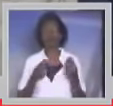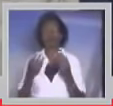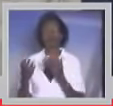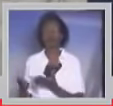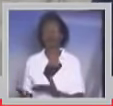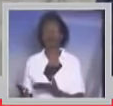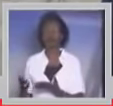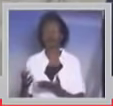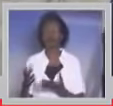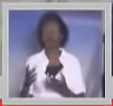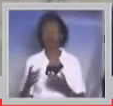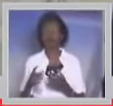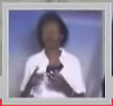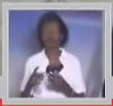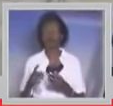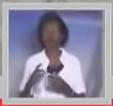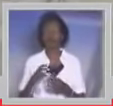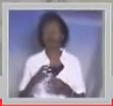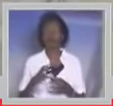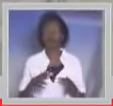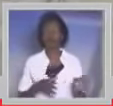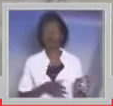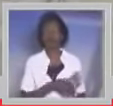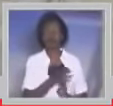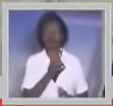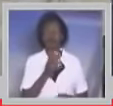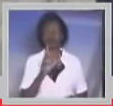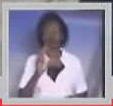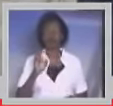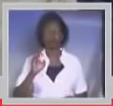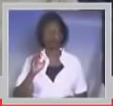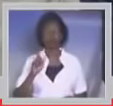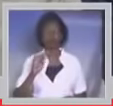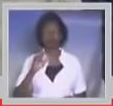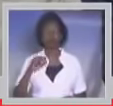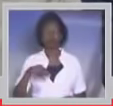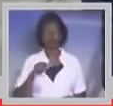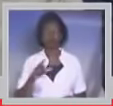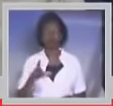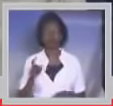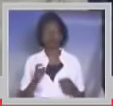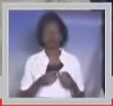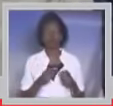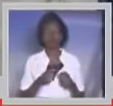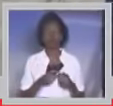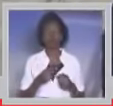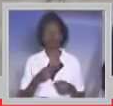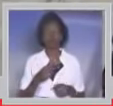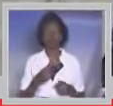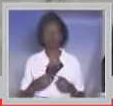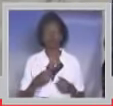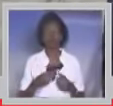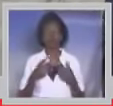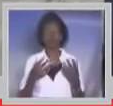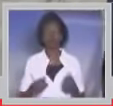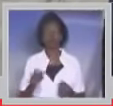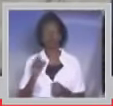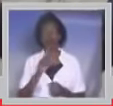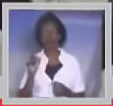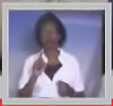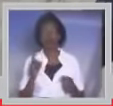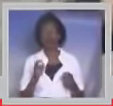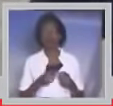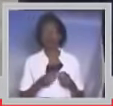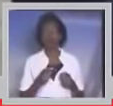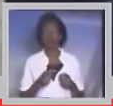entregue talvez no Conselho Regional de Medicina Porque nós não podemos aceitar que um médico